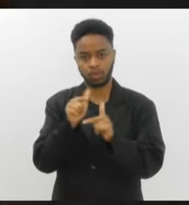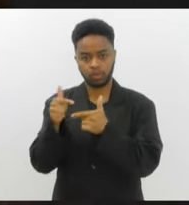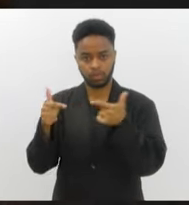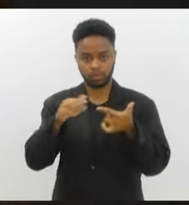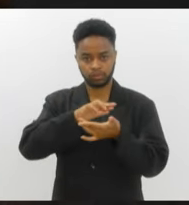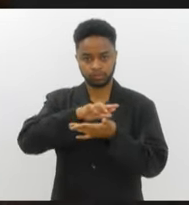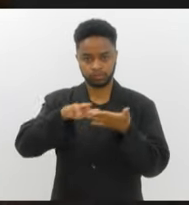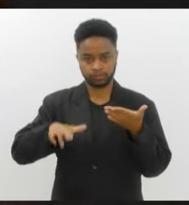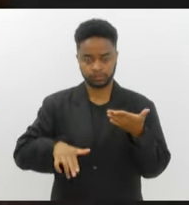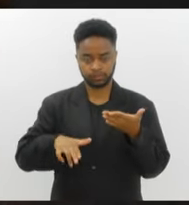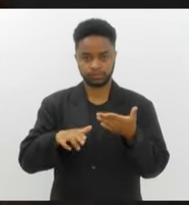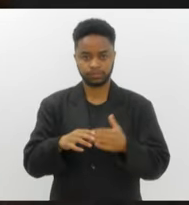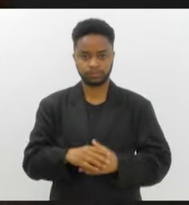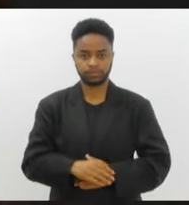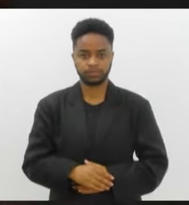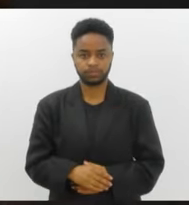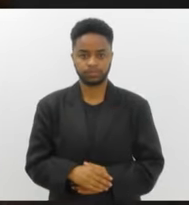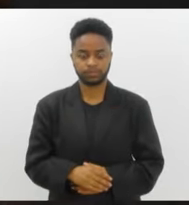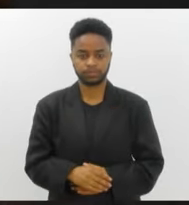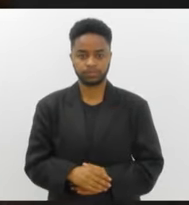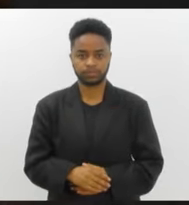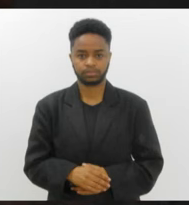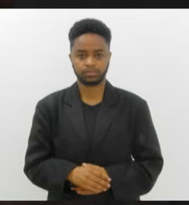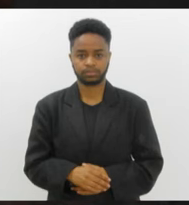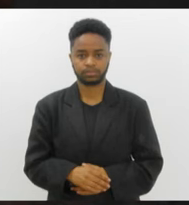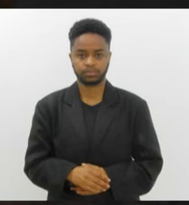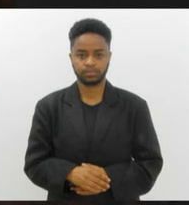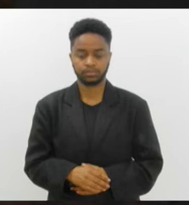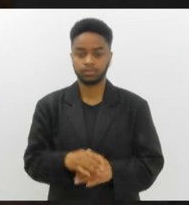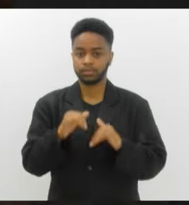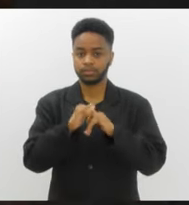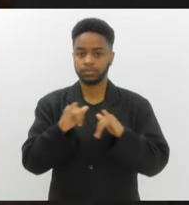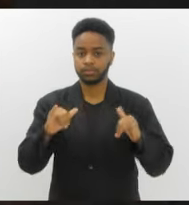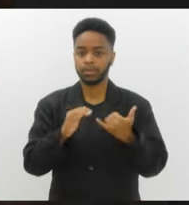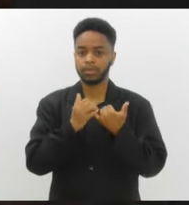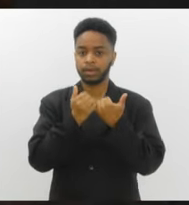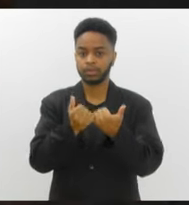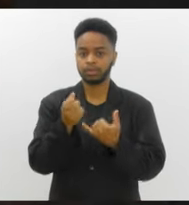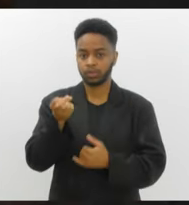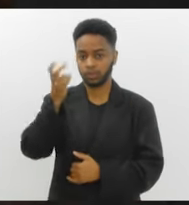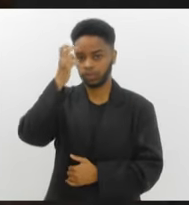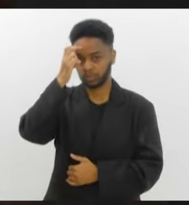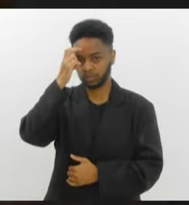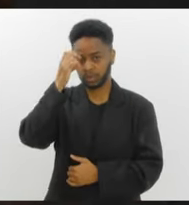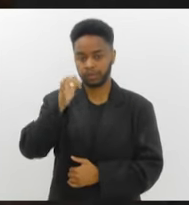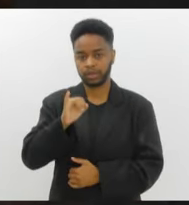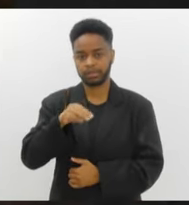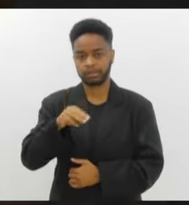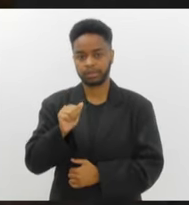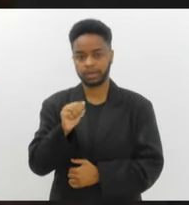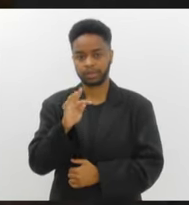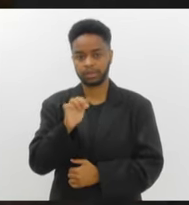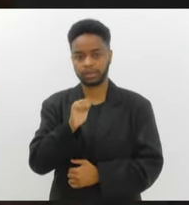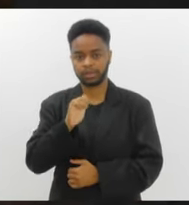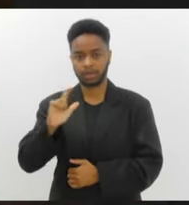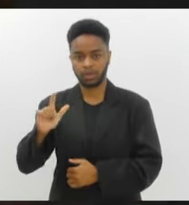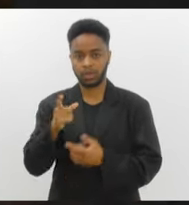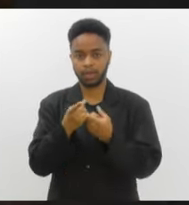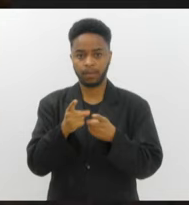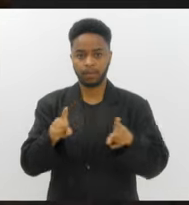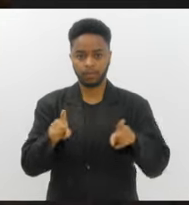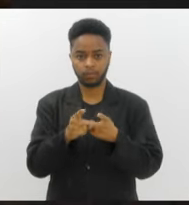Dino, Dionísio Lins e Daniel Librelon, que declara patrimônio cultural e material do Estado do Rio de Janeiro a